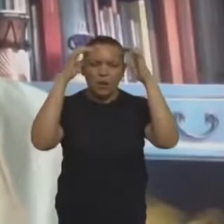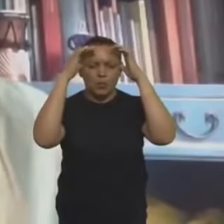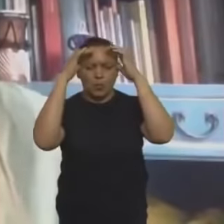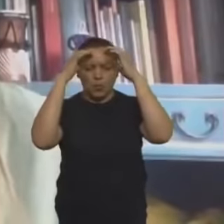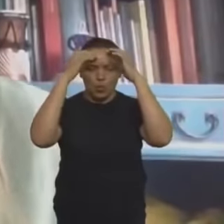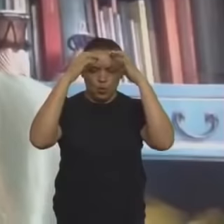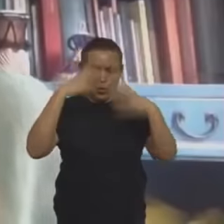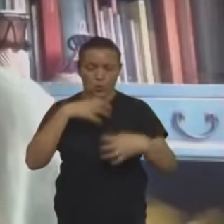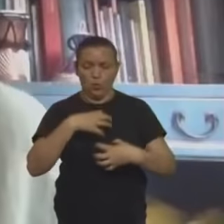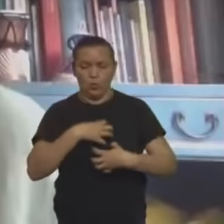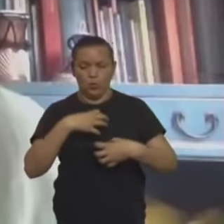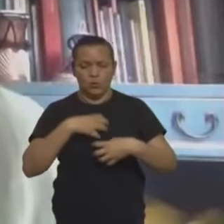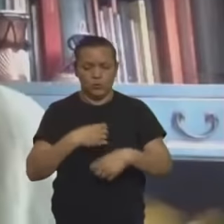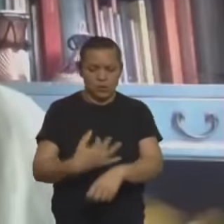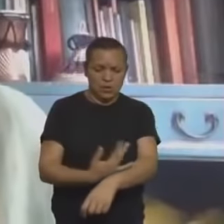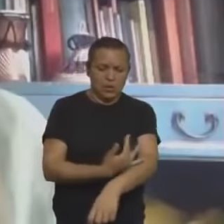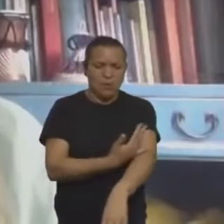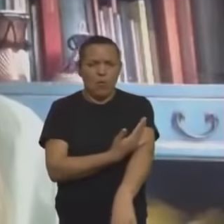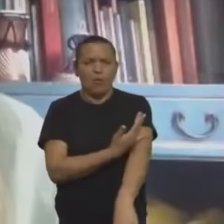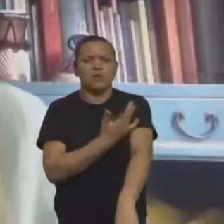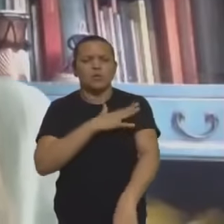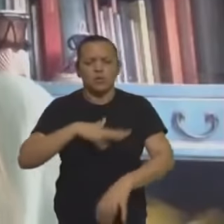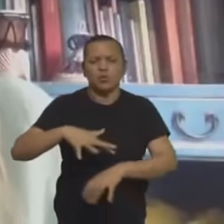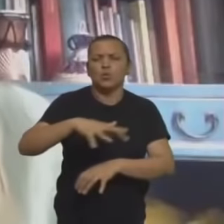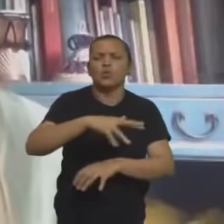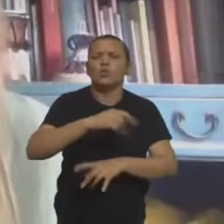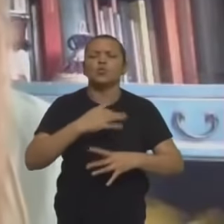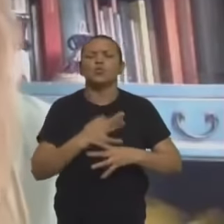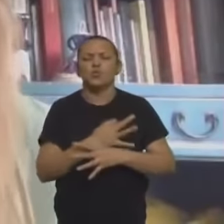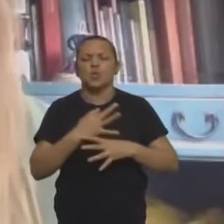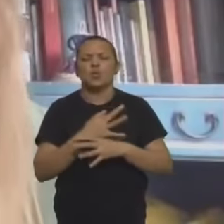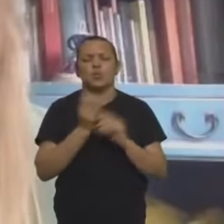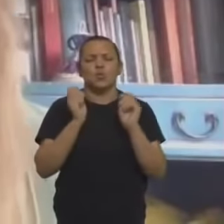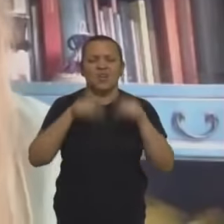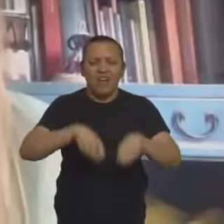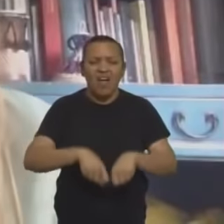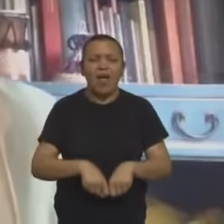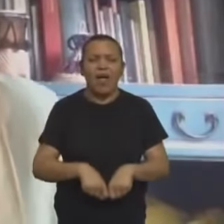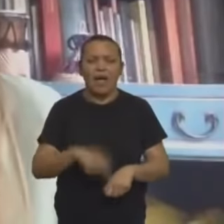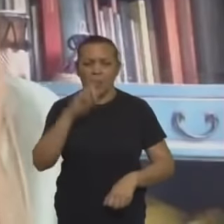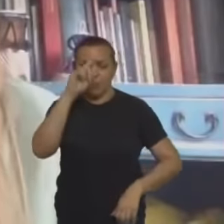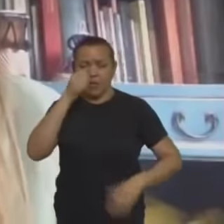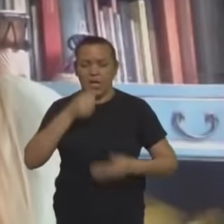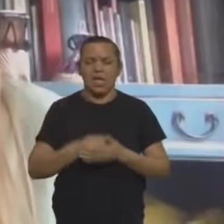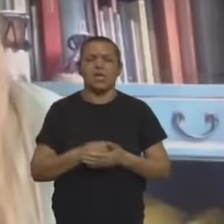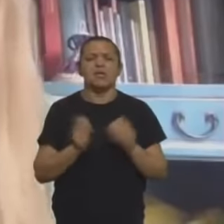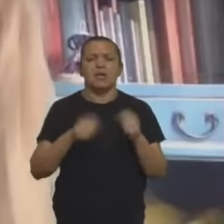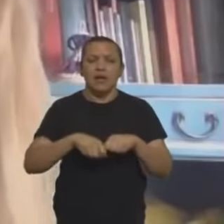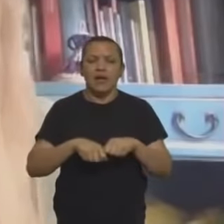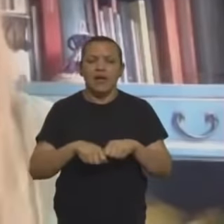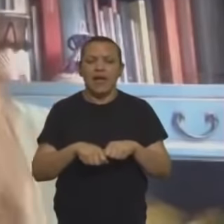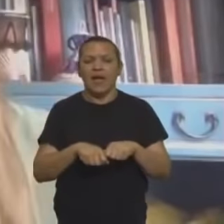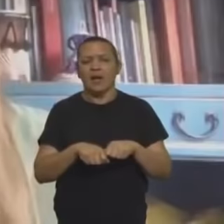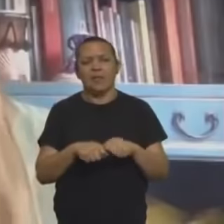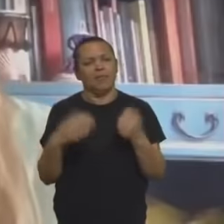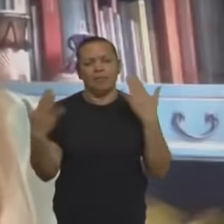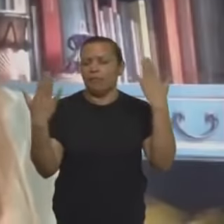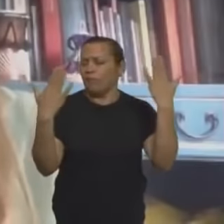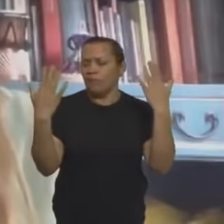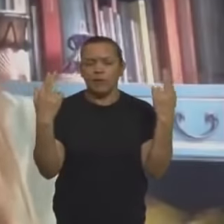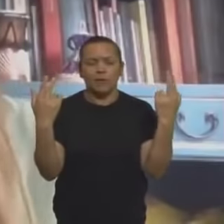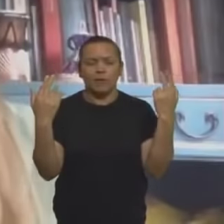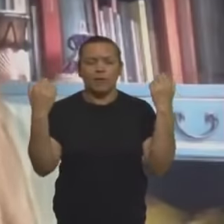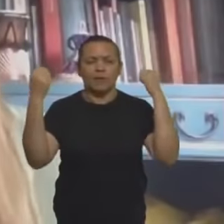né? Primeiro dia é difícil, né? O segundo vai facilitando um pouquinho. Depois que você já está ali 1, 2 meses, a